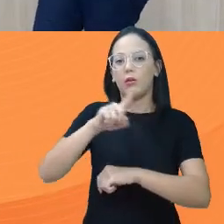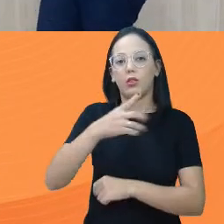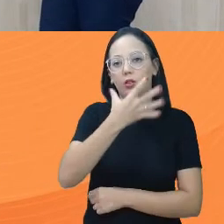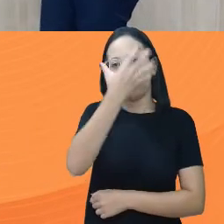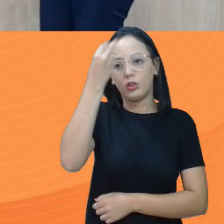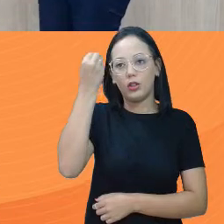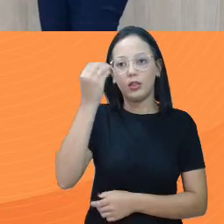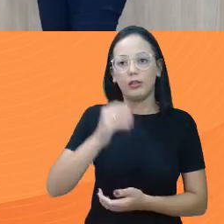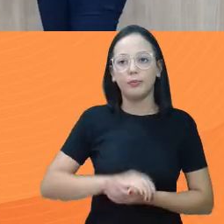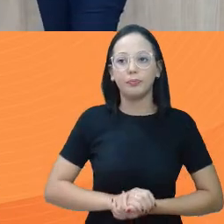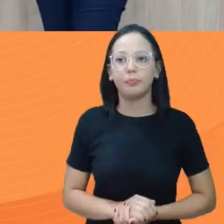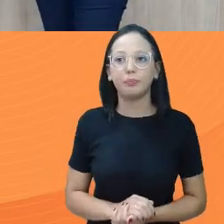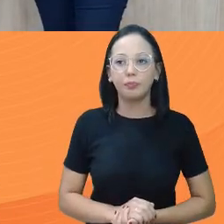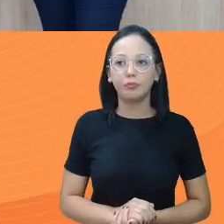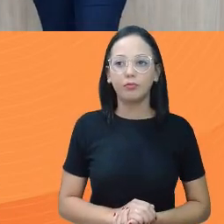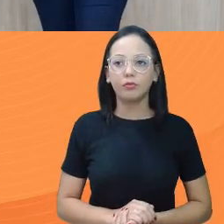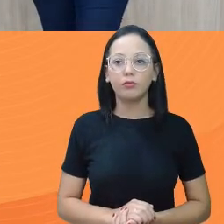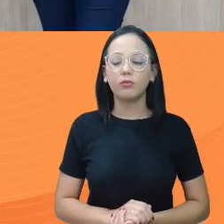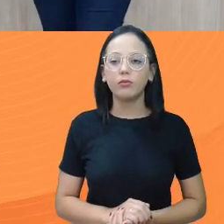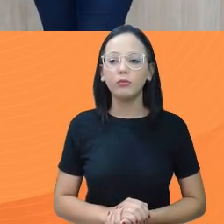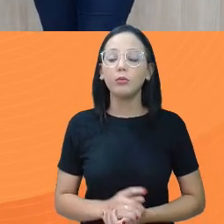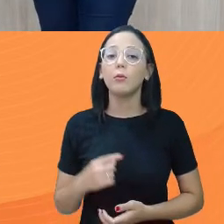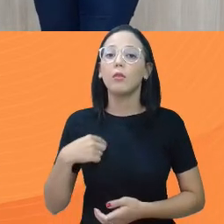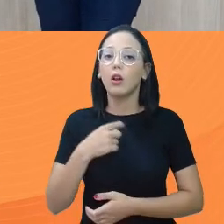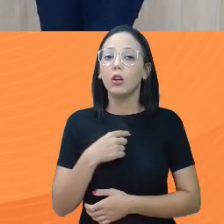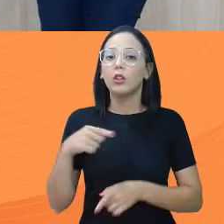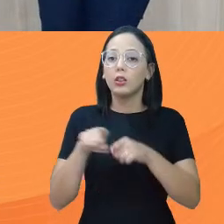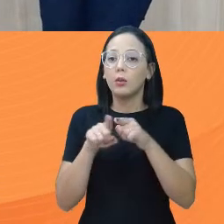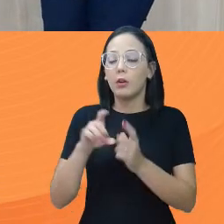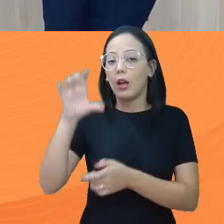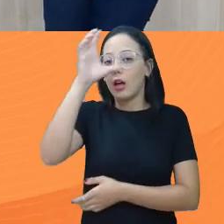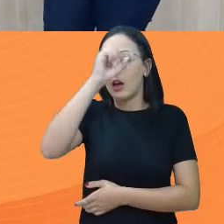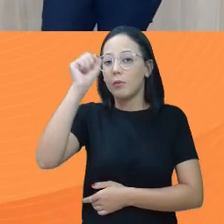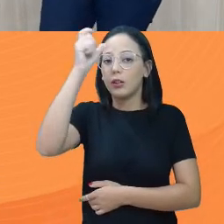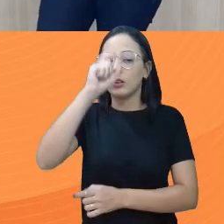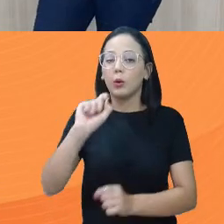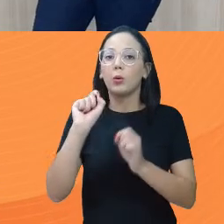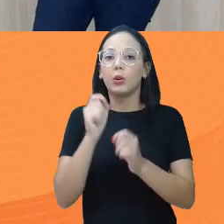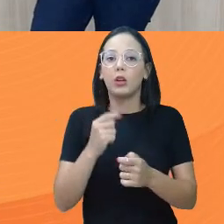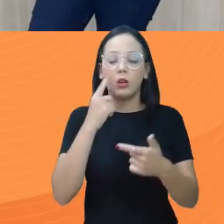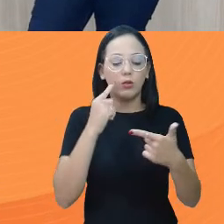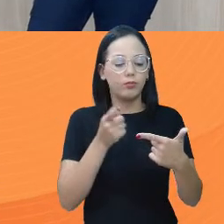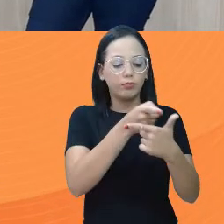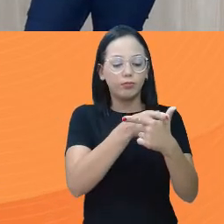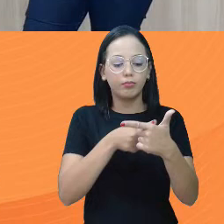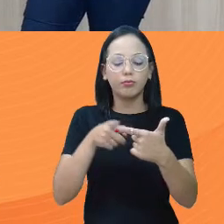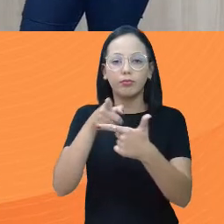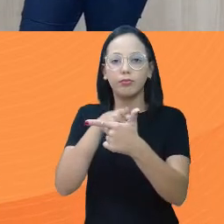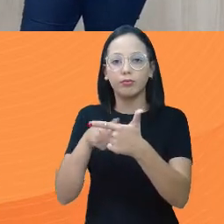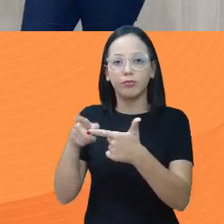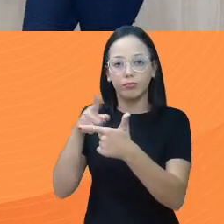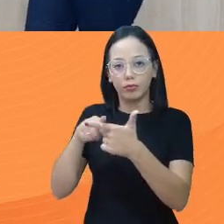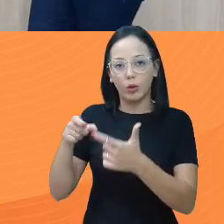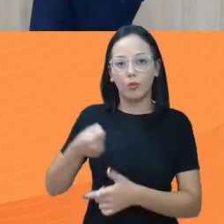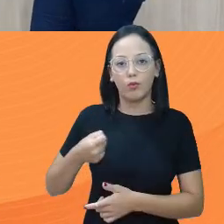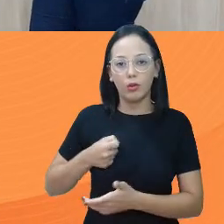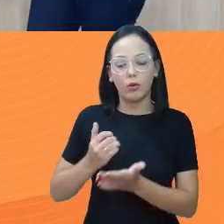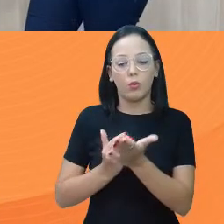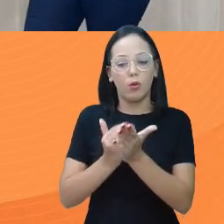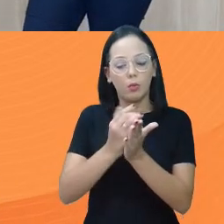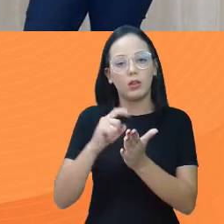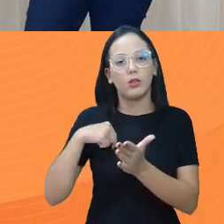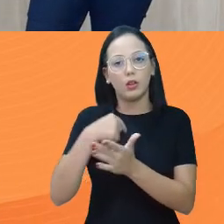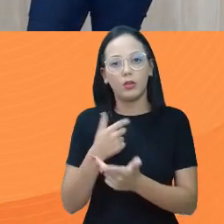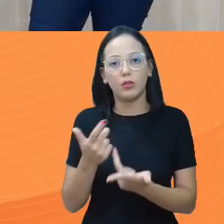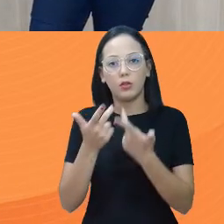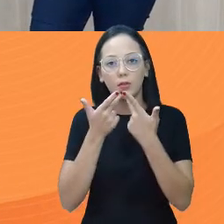disso, tá certo? Então, a gente viu também essa ideia do critério de divisibilidade, né? Para cada valor, inicialmente, que a gente